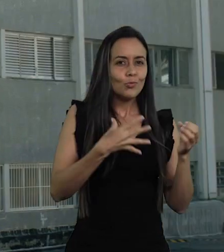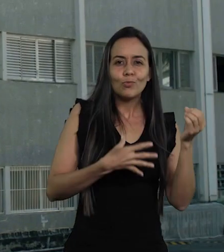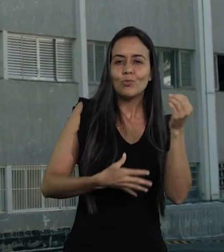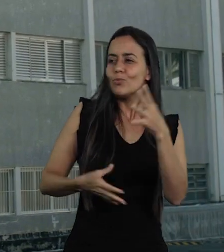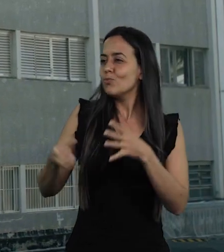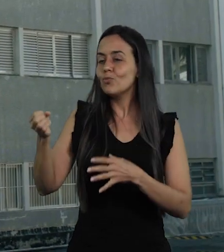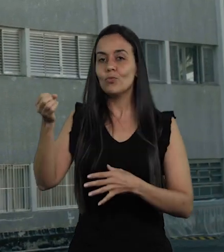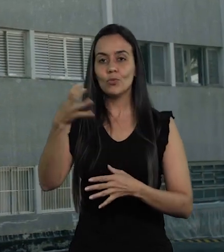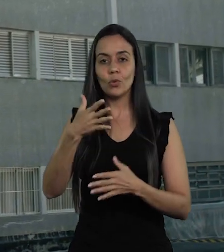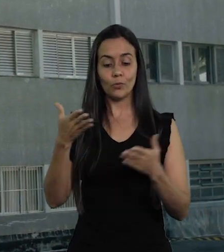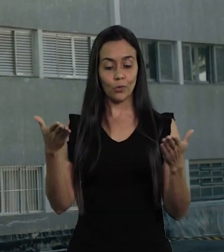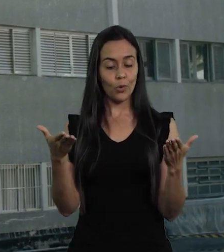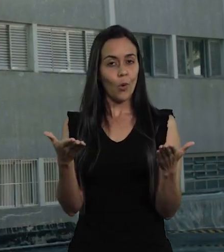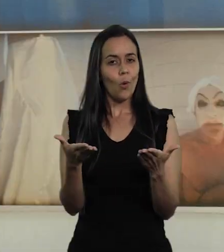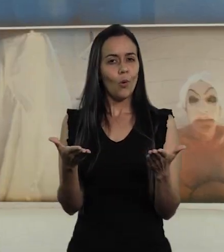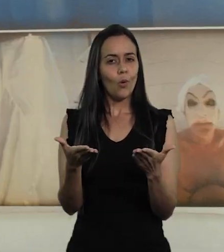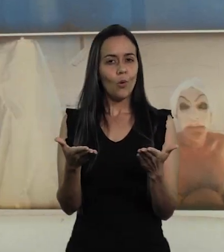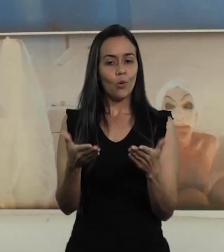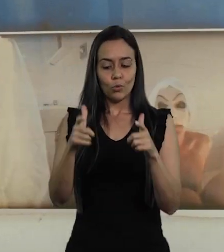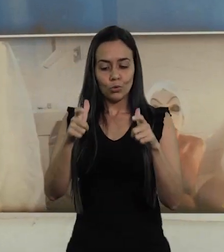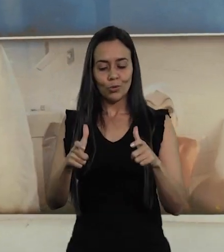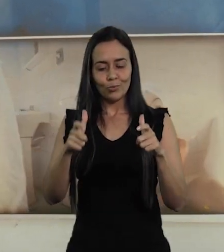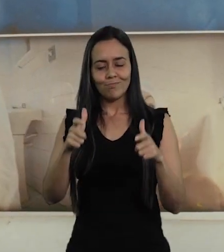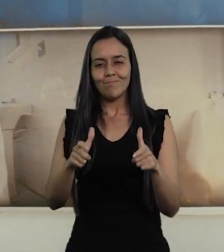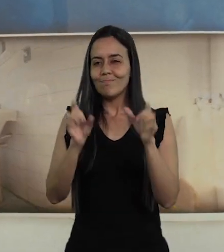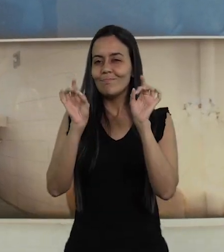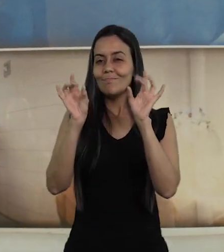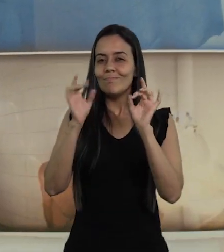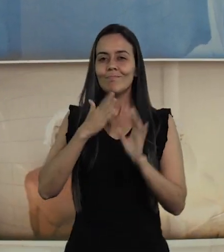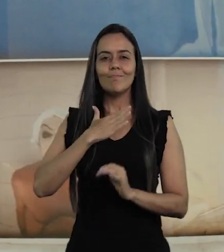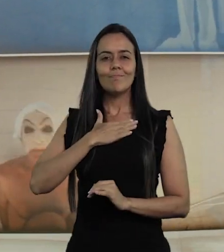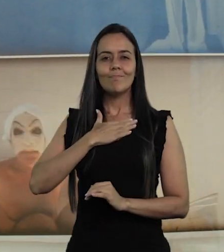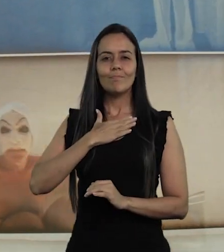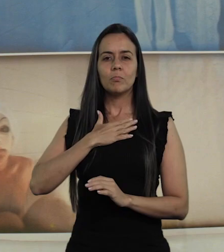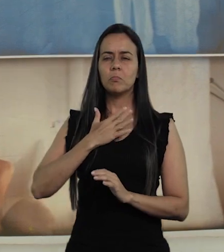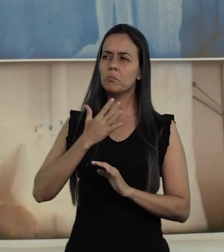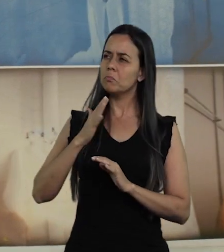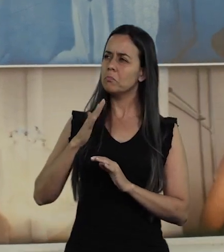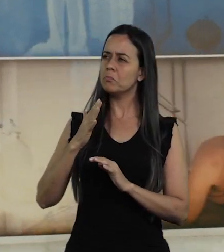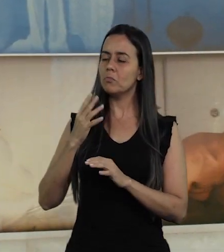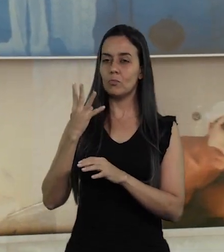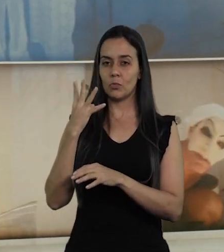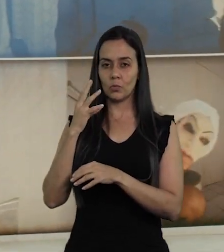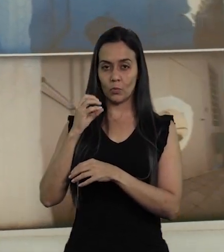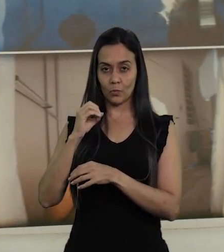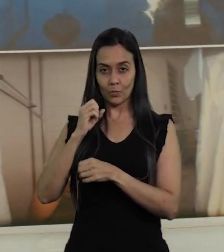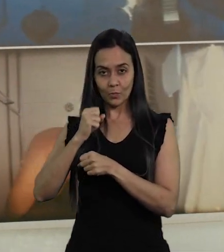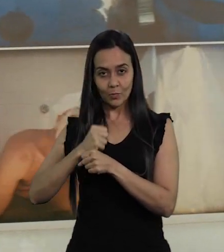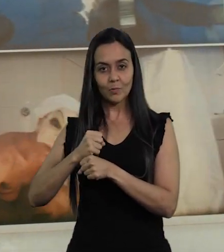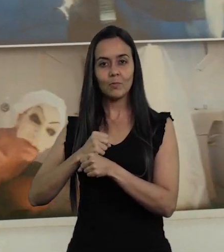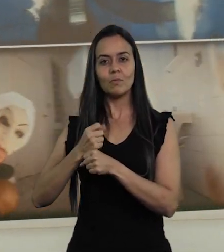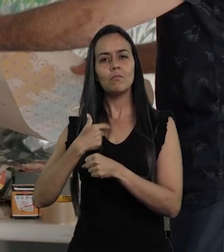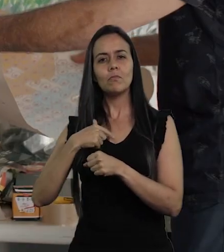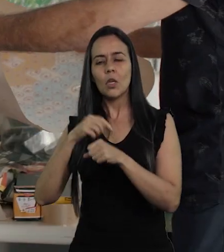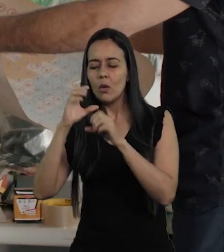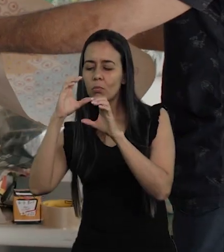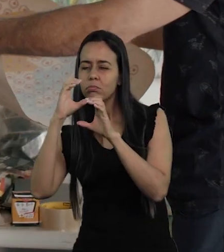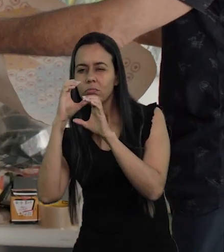muito essencial para mim, né? Que é há mais de 40 anos eu faço ensaios